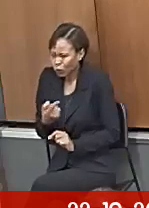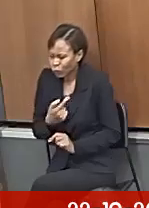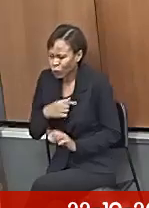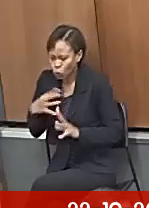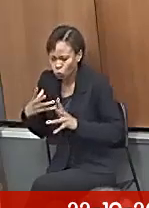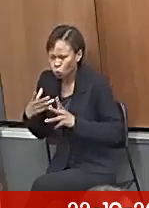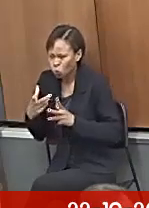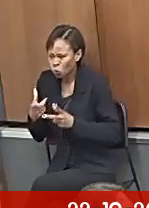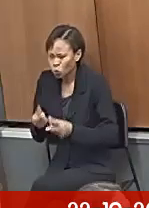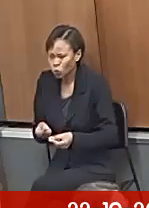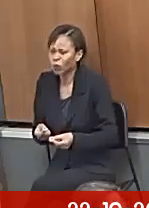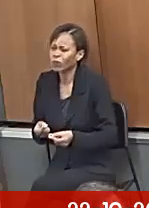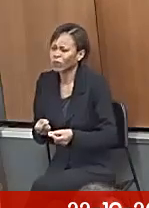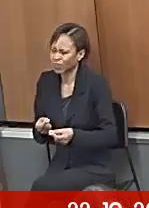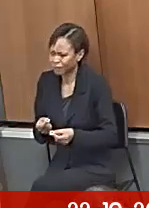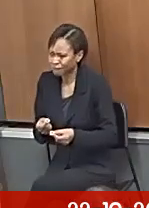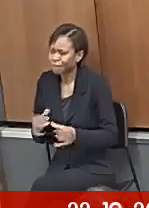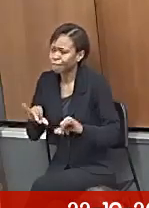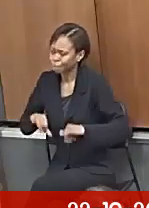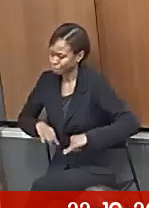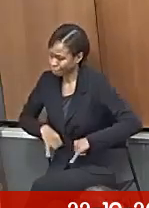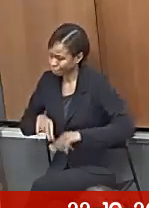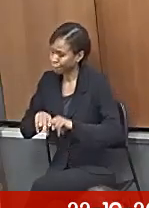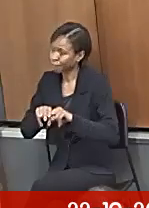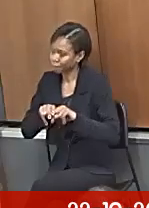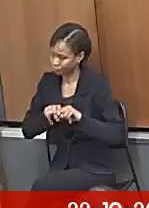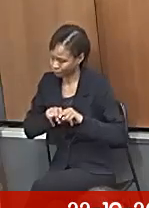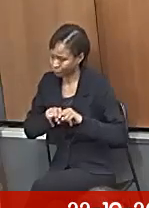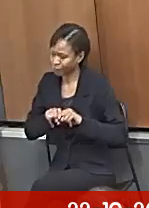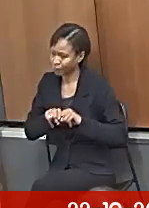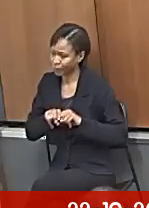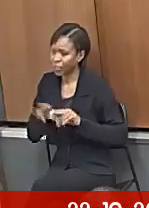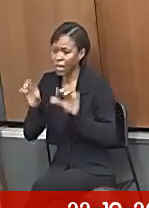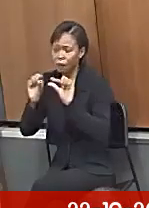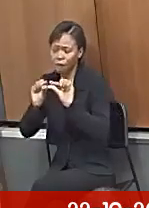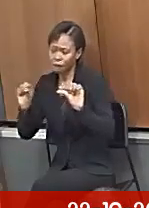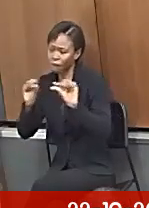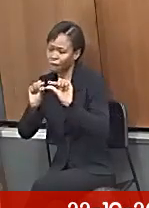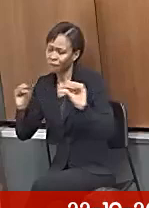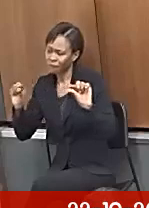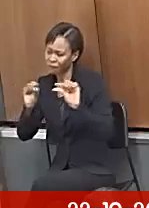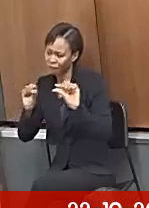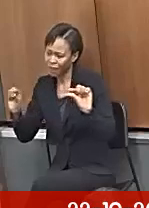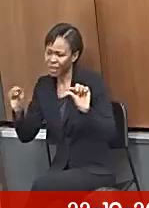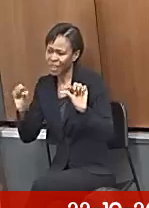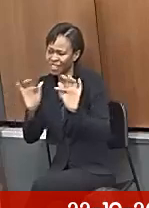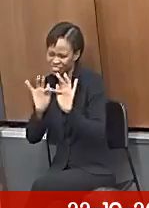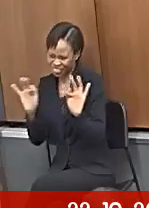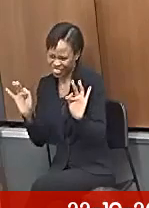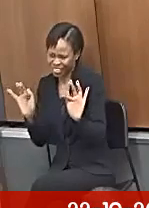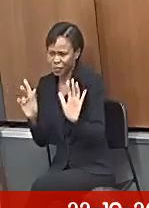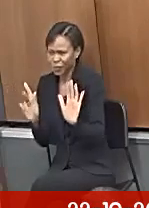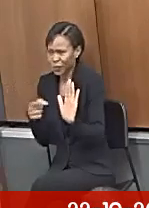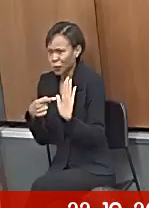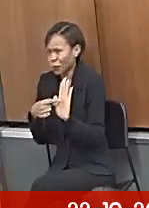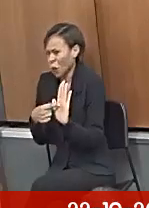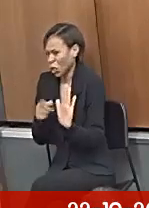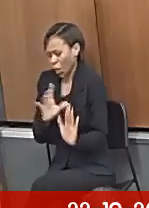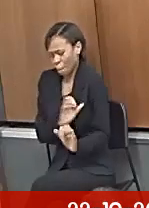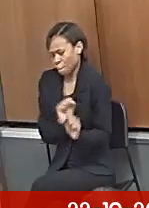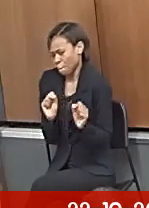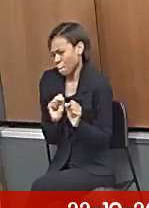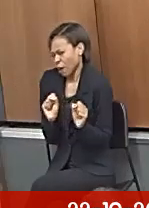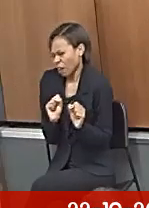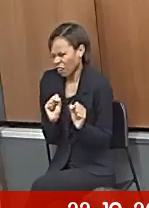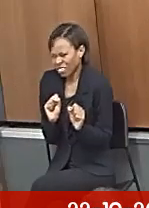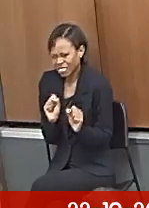colhendo o ônus desse projeto? As frases sobre compaixão nos murais da escola me soam vazias.